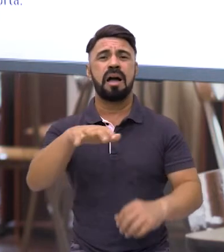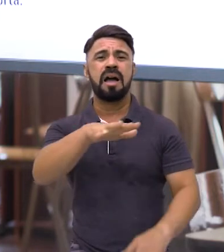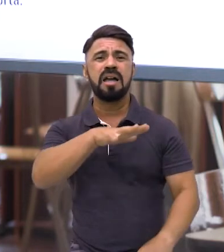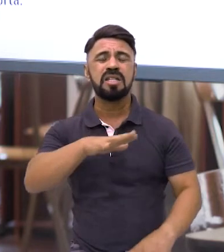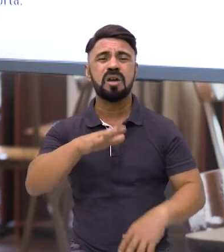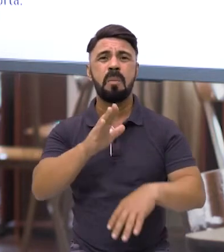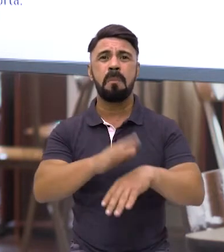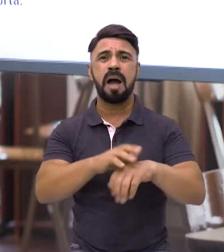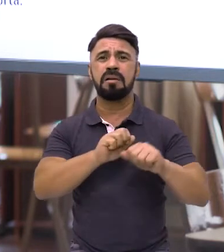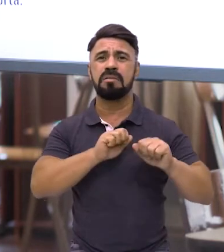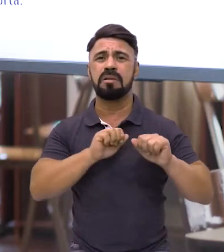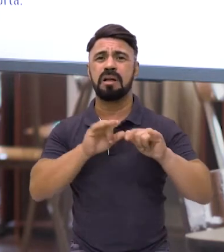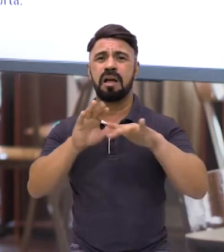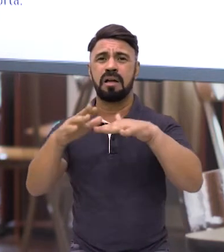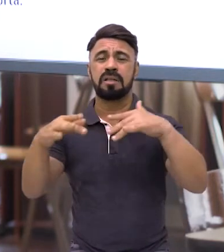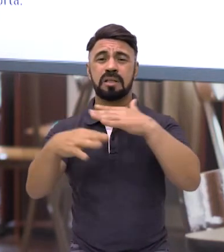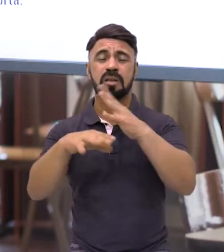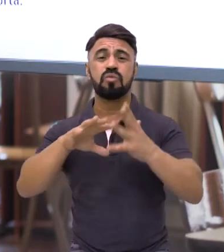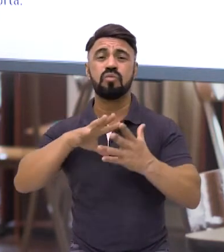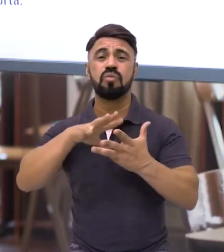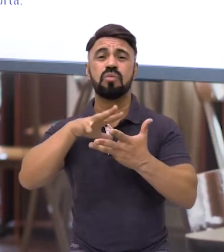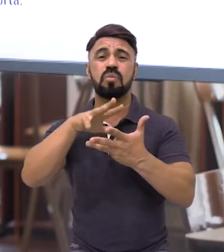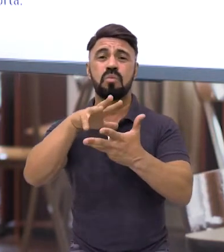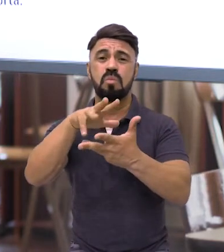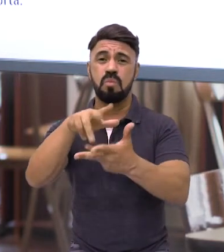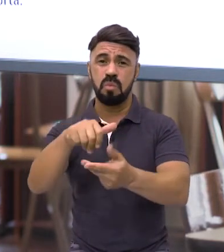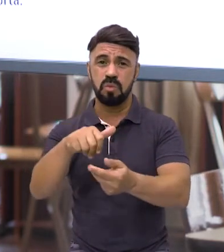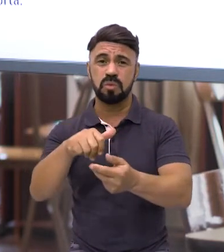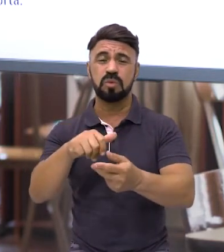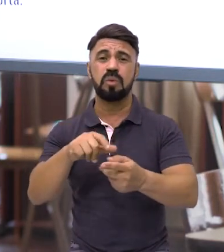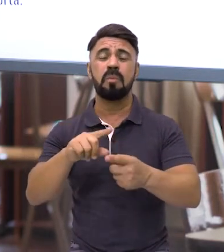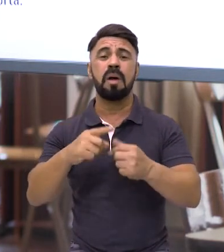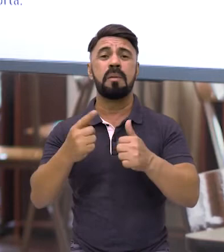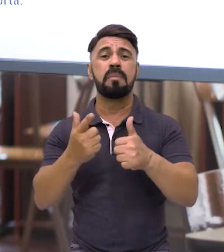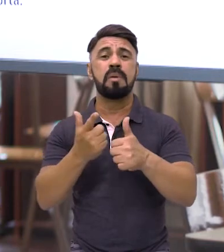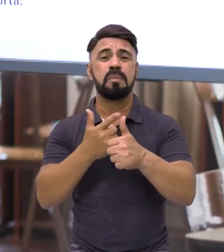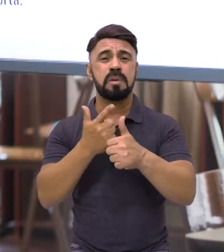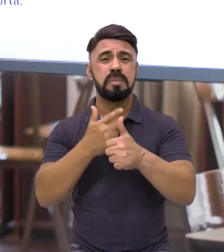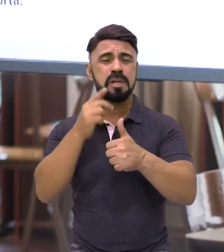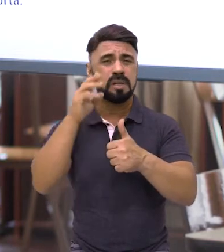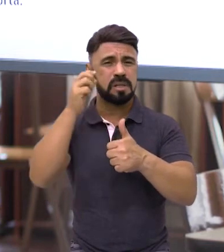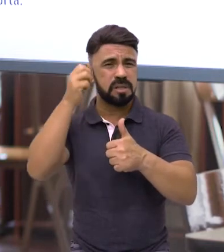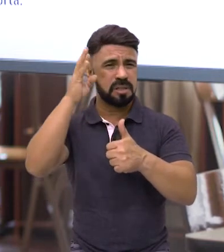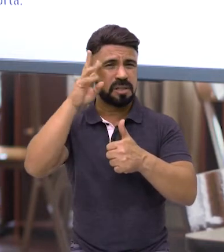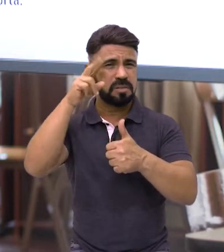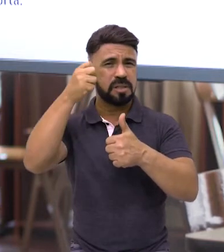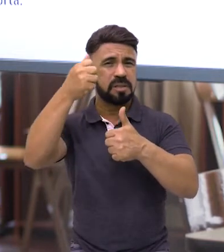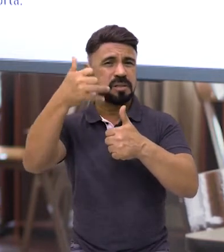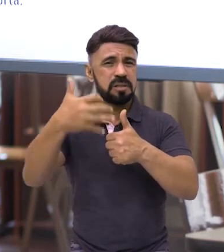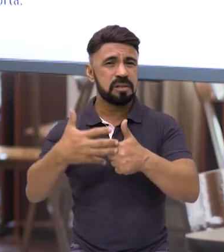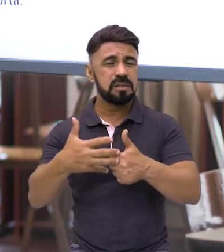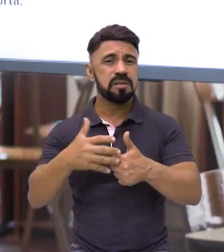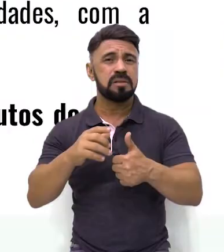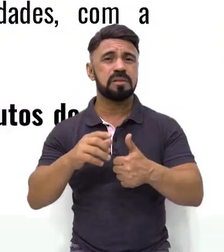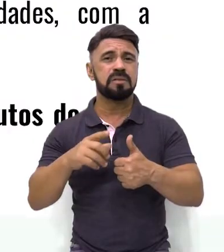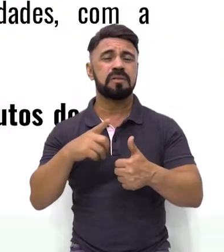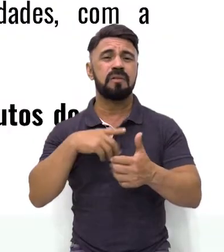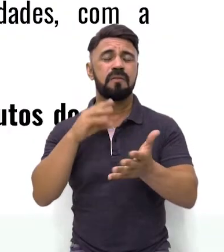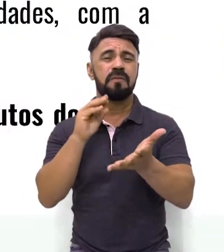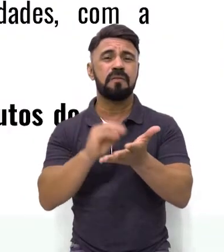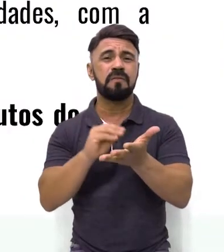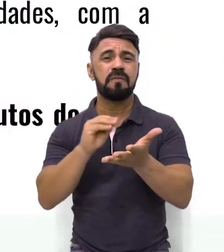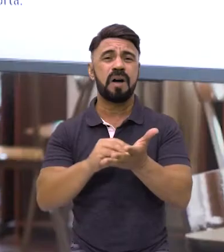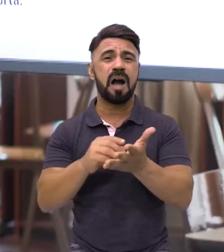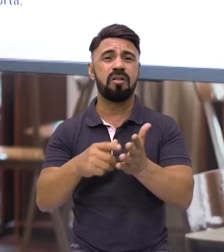mais urbanizada do mundo. Porém, no nosso primeiro item nós temos aqui, existe uma falta